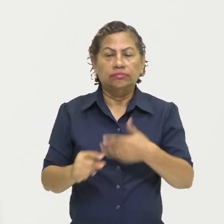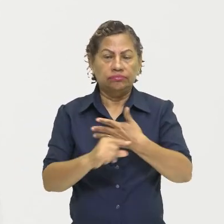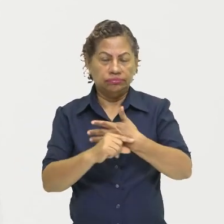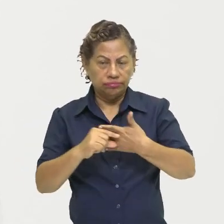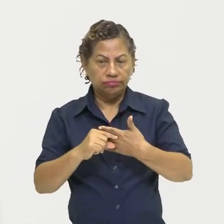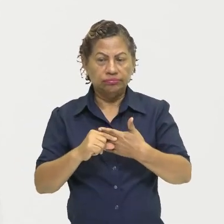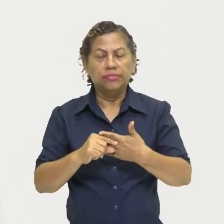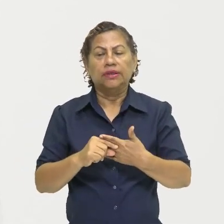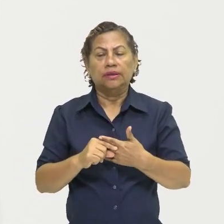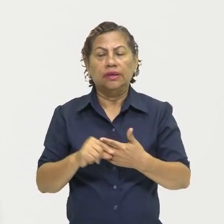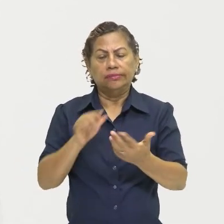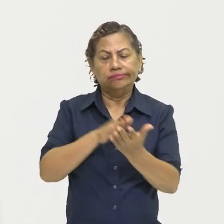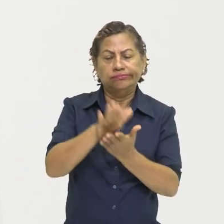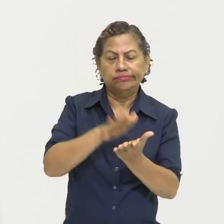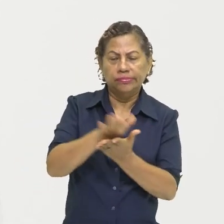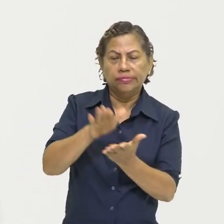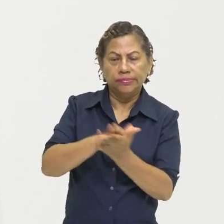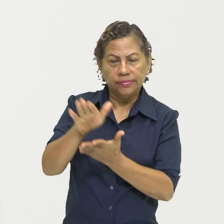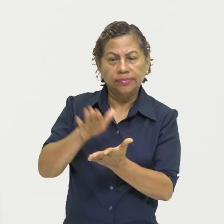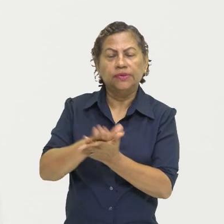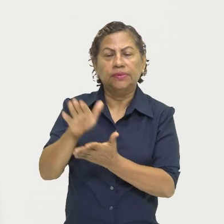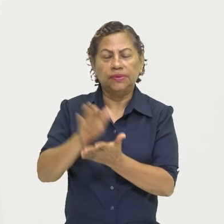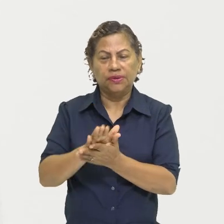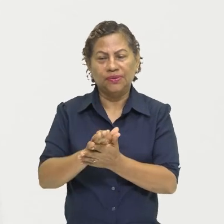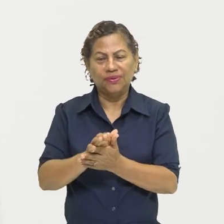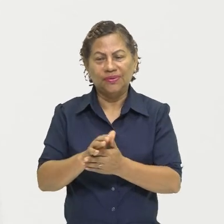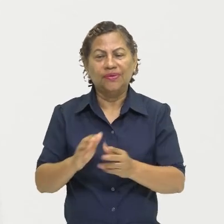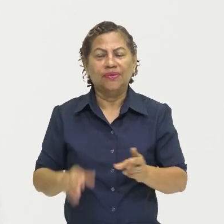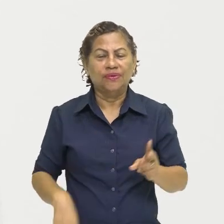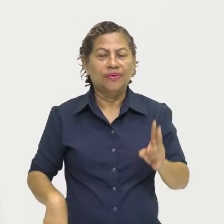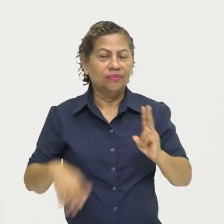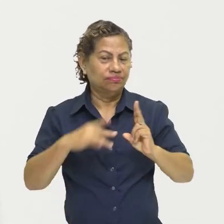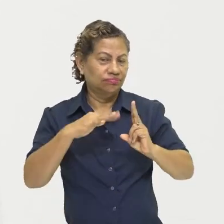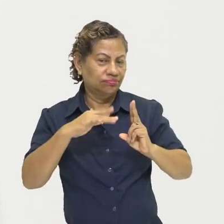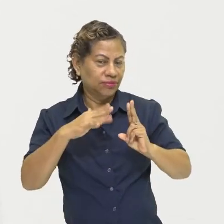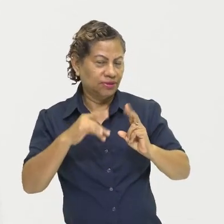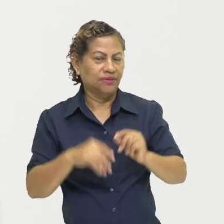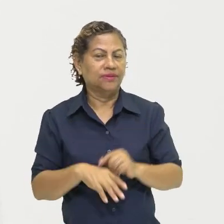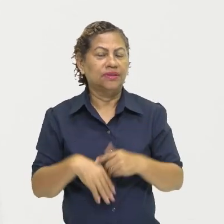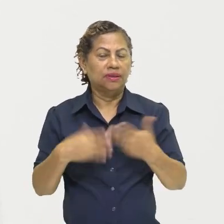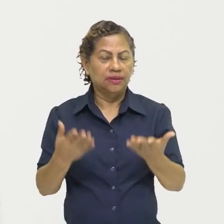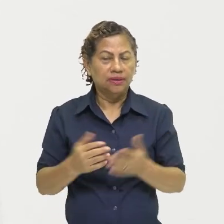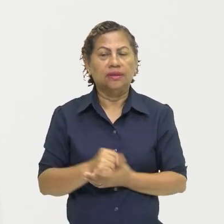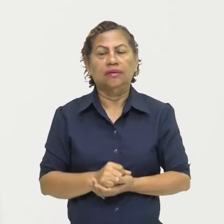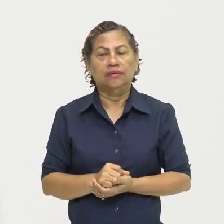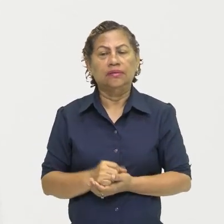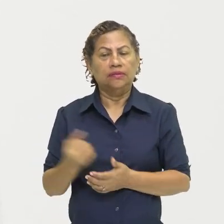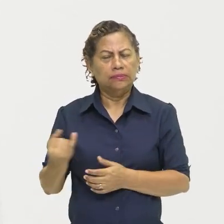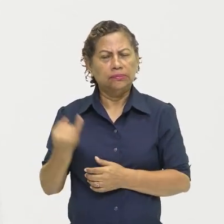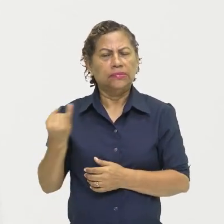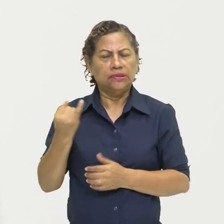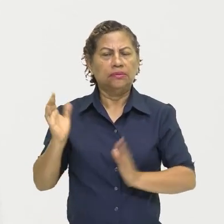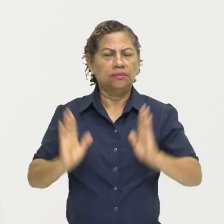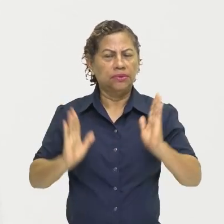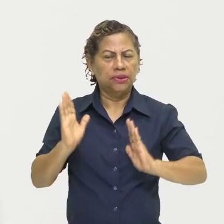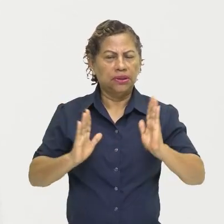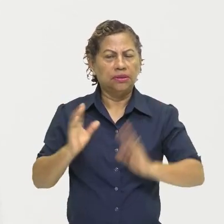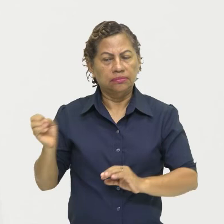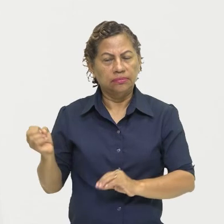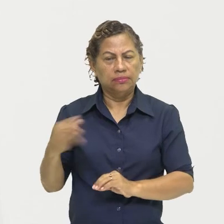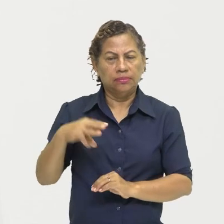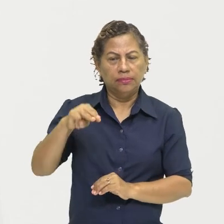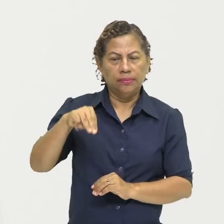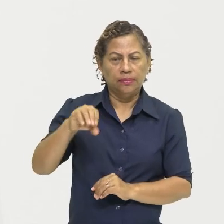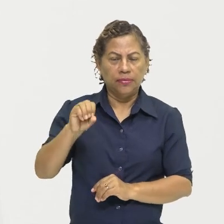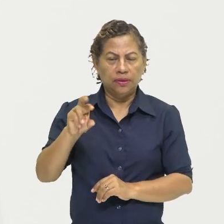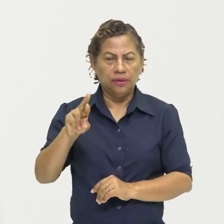em 1928, ou seja, 6 anos após, né, o modernismo. Então, ela é uma obra modernista. E